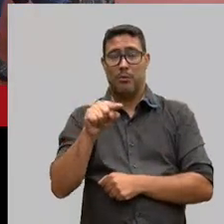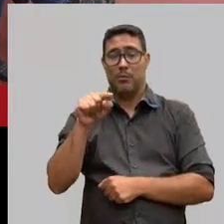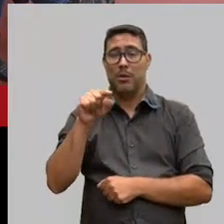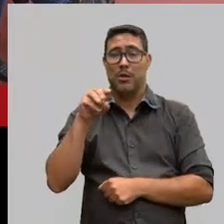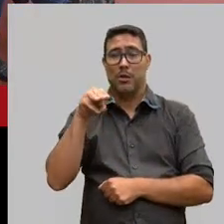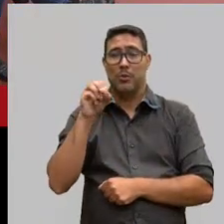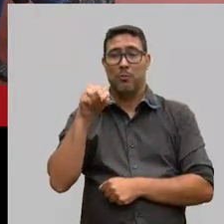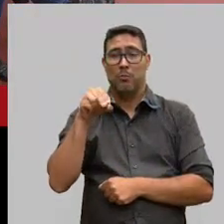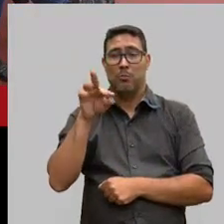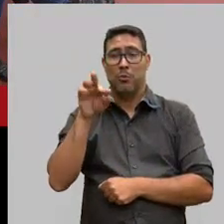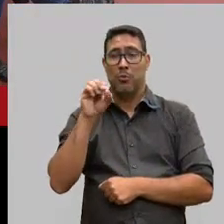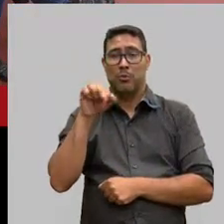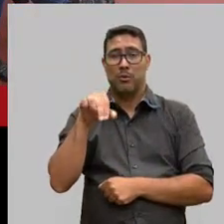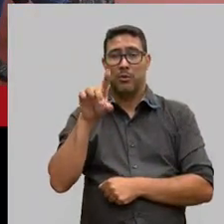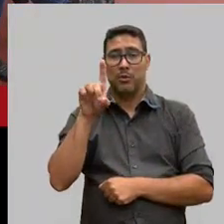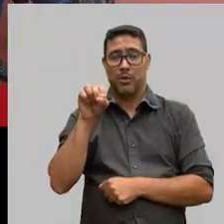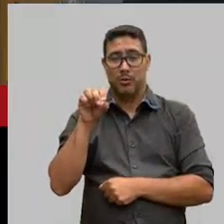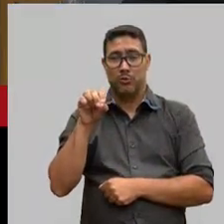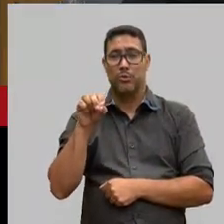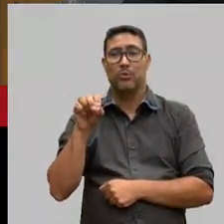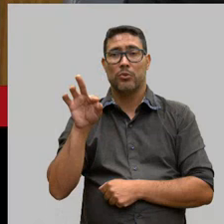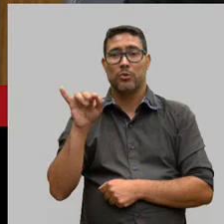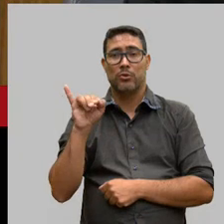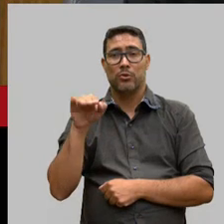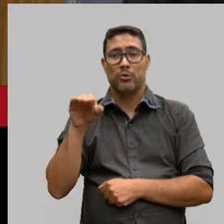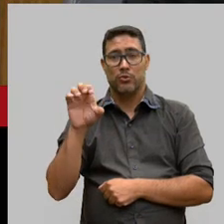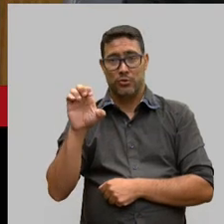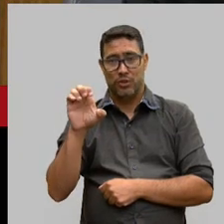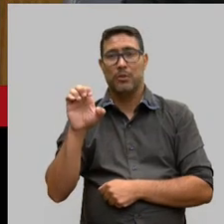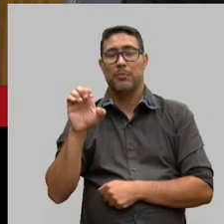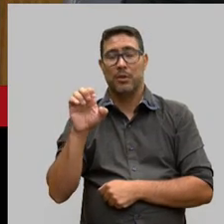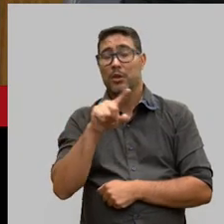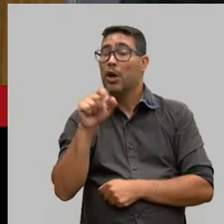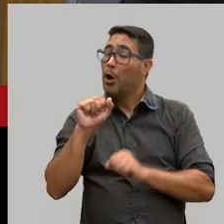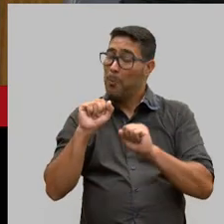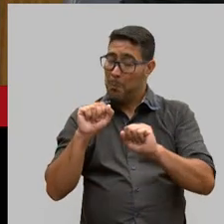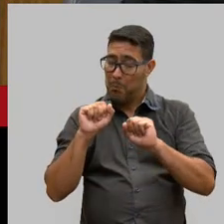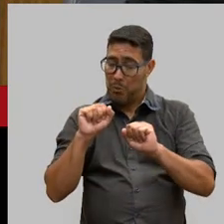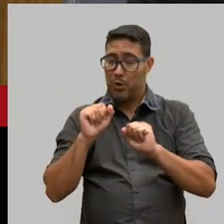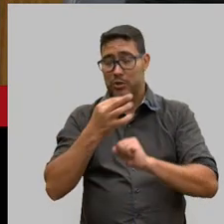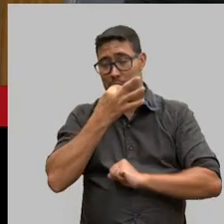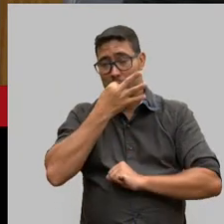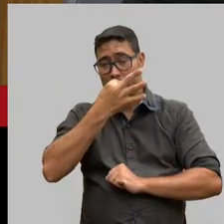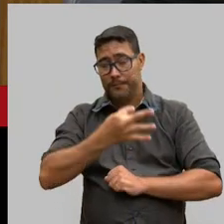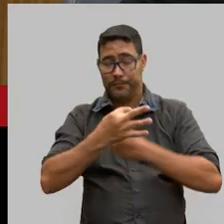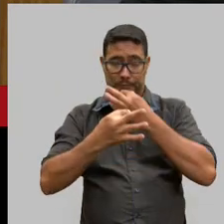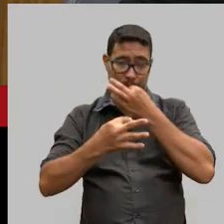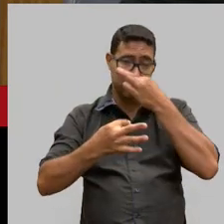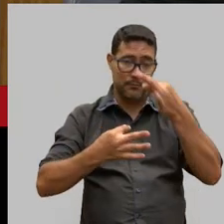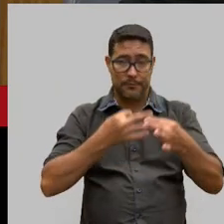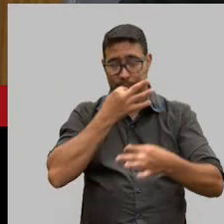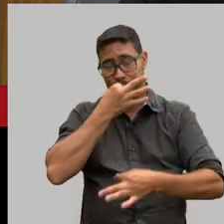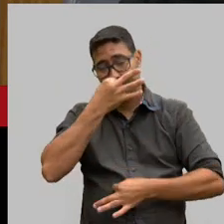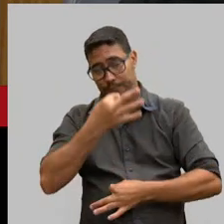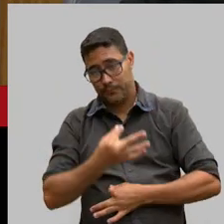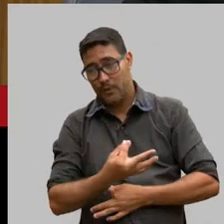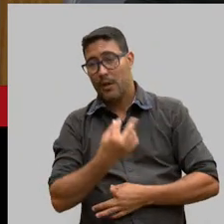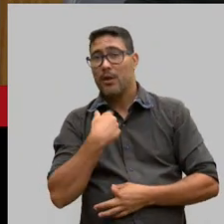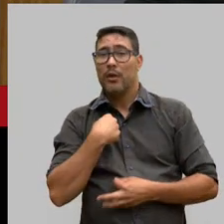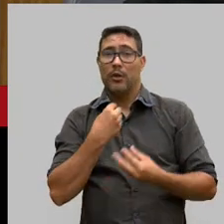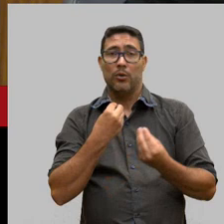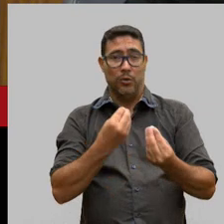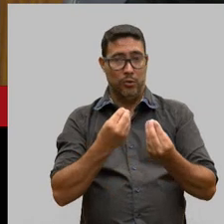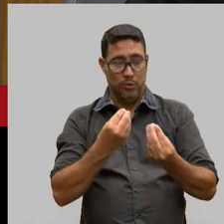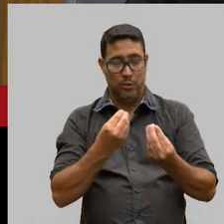dúvida pode participar pode mandar sugestões de pauta eh que a gente corre atrás a gente tenta levar essa informação